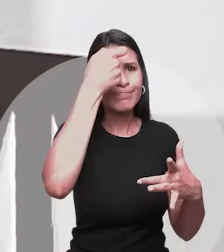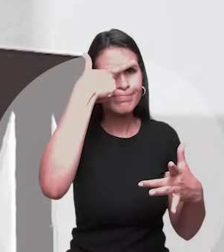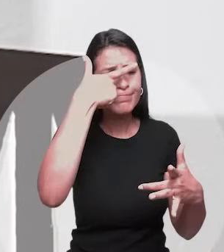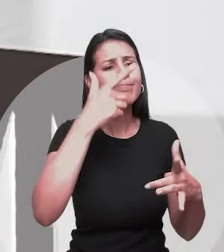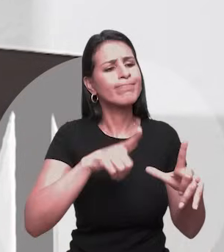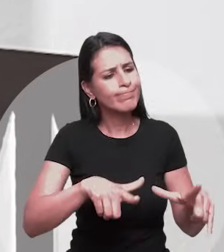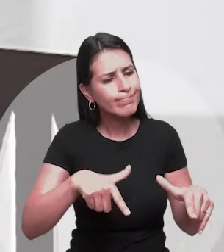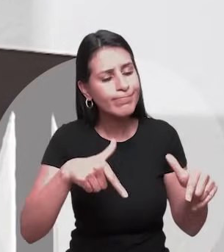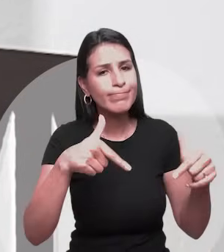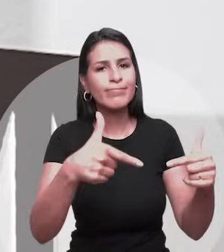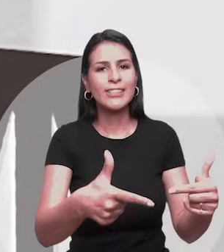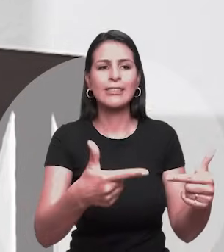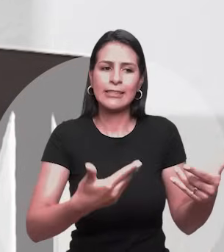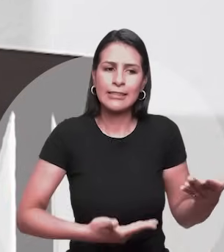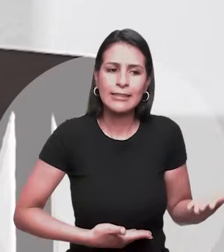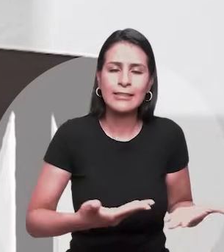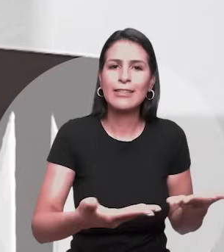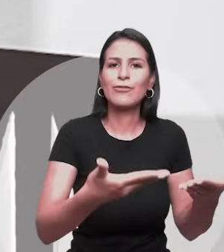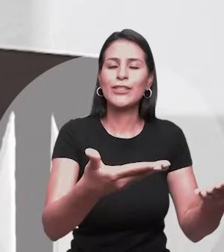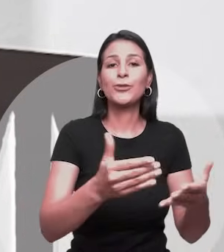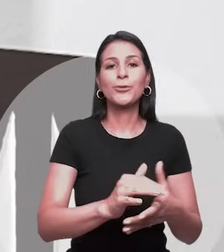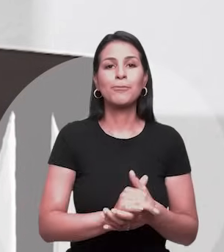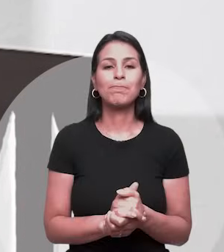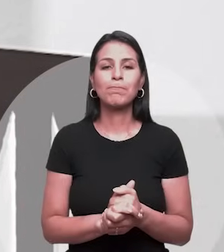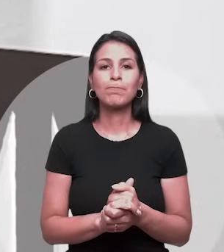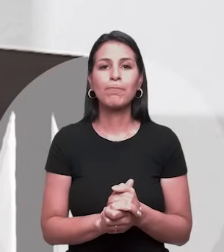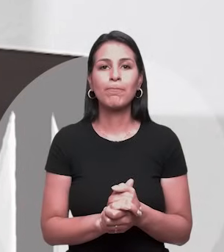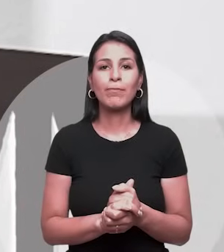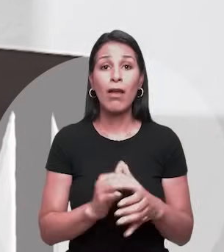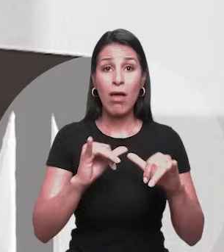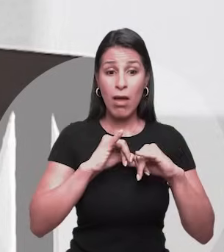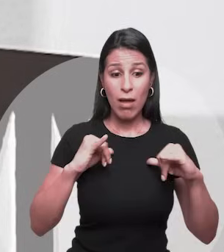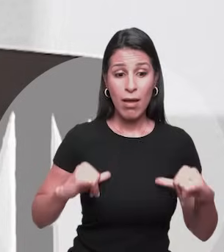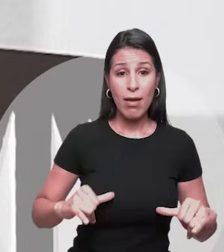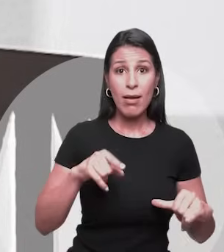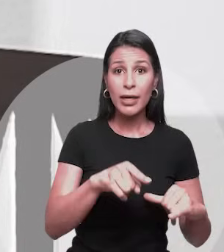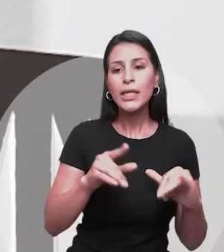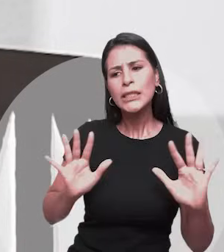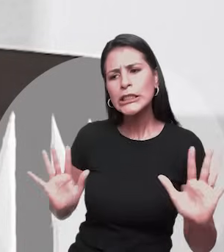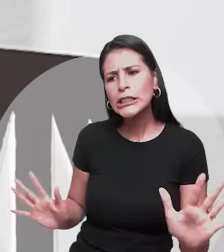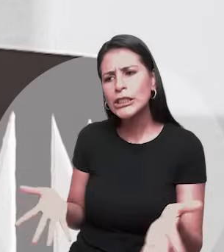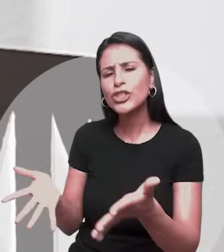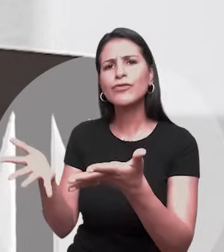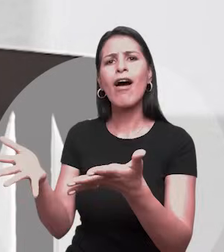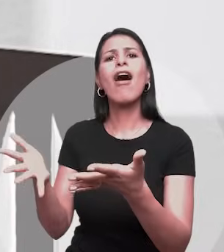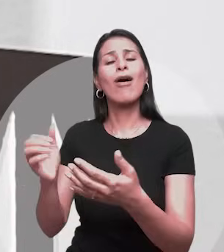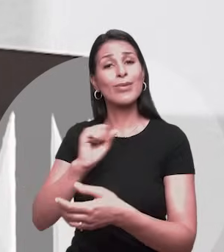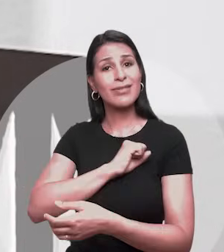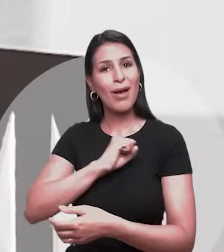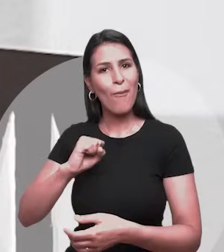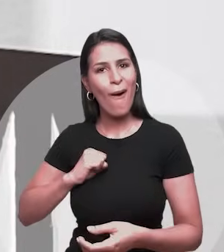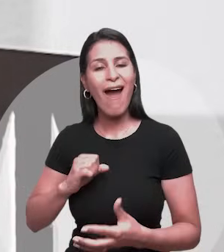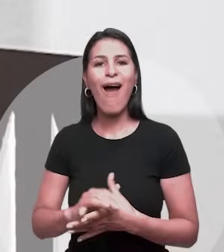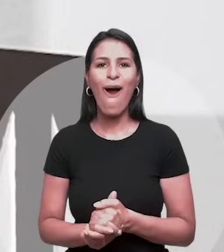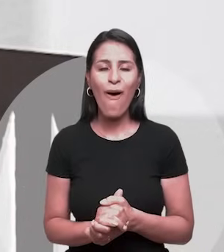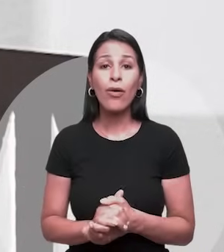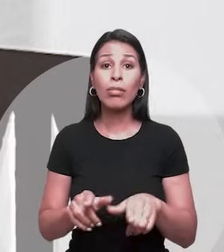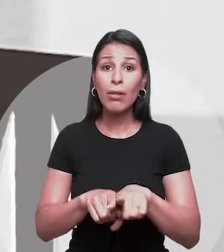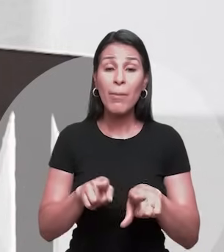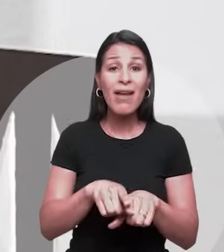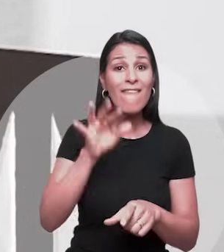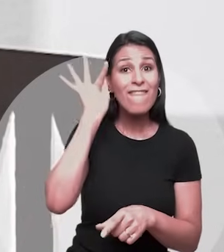serviço. Samuel, que fora incentivado por Eli, Natanael, que fora animado por